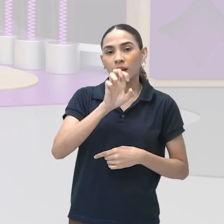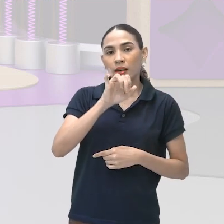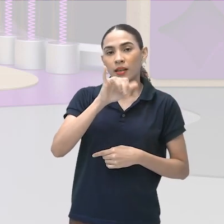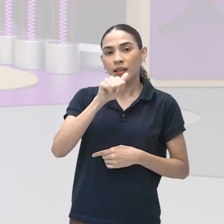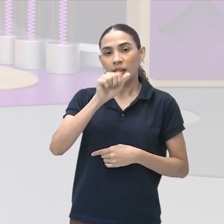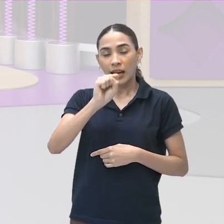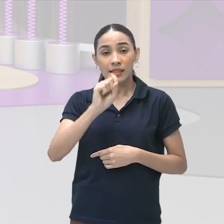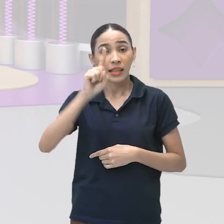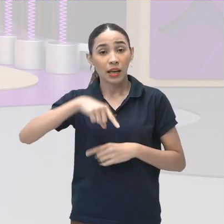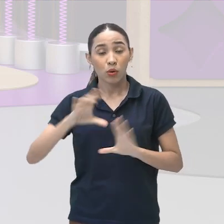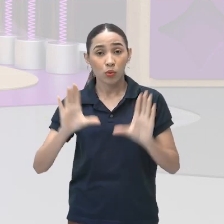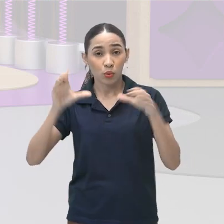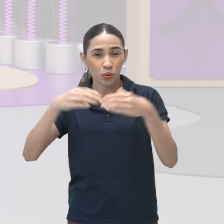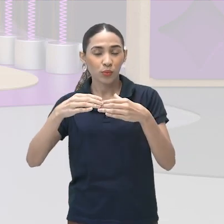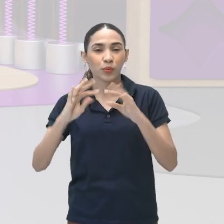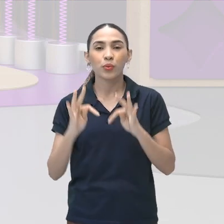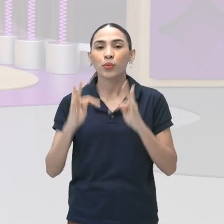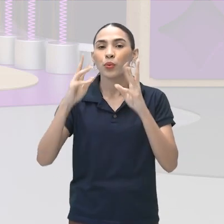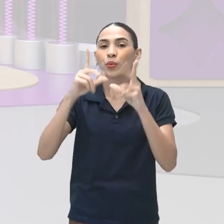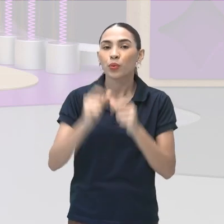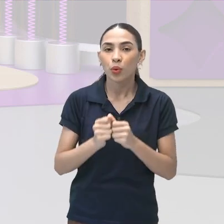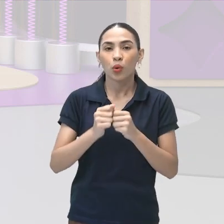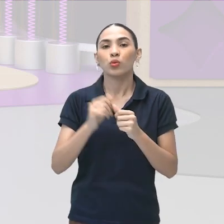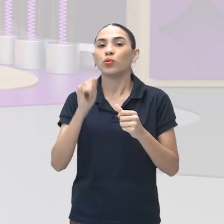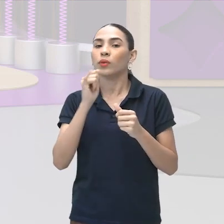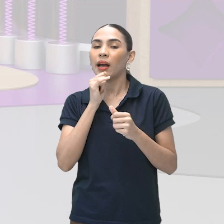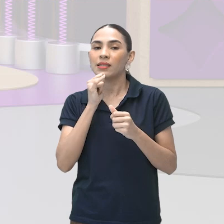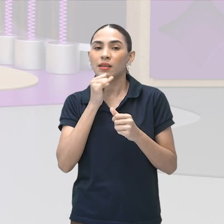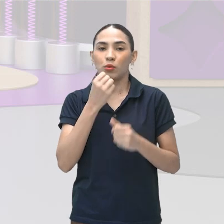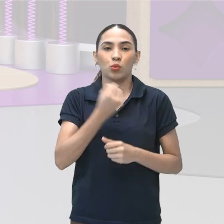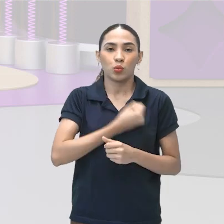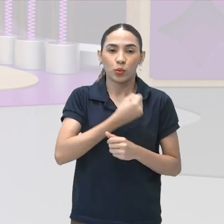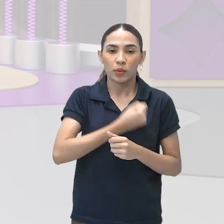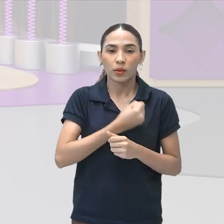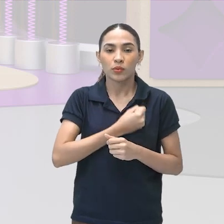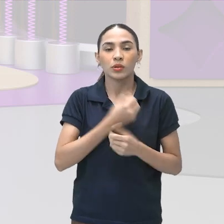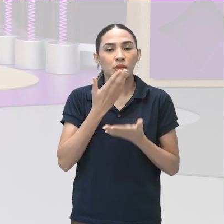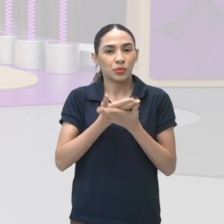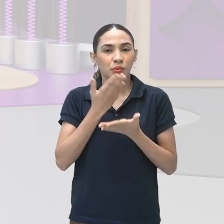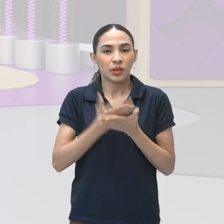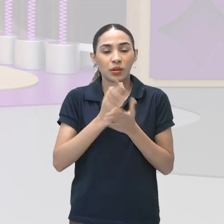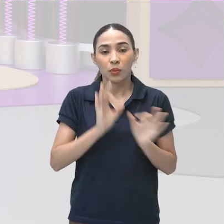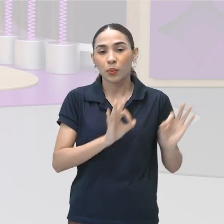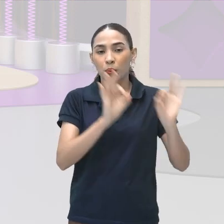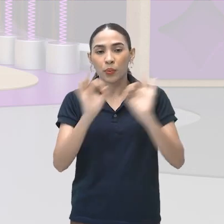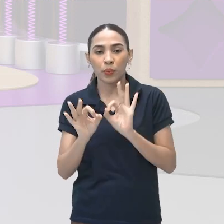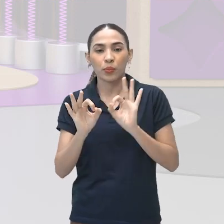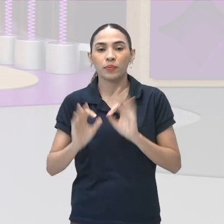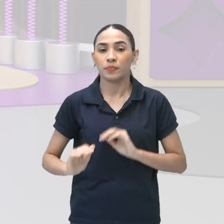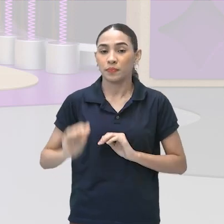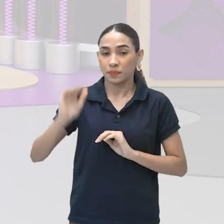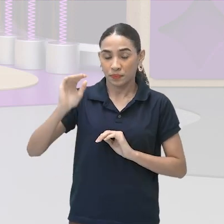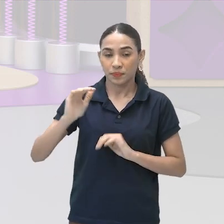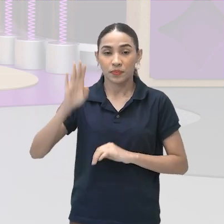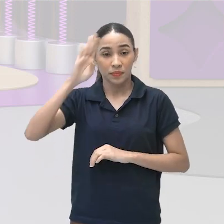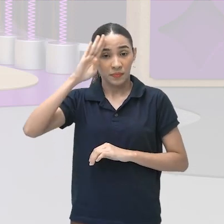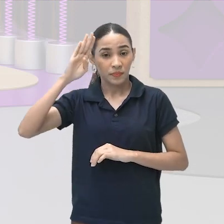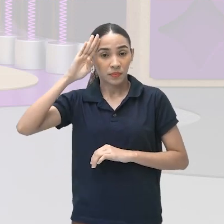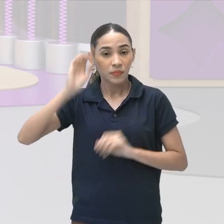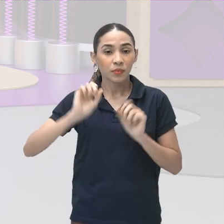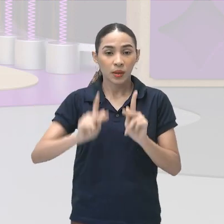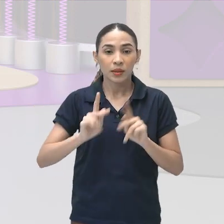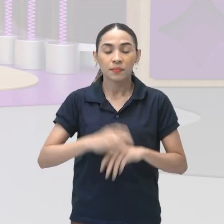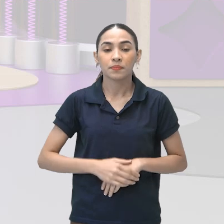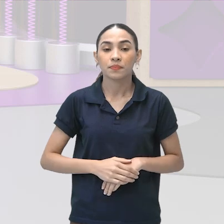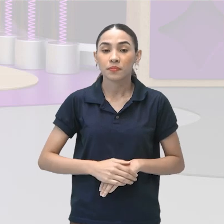um conjunto formado por todos os conjuntos que nós viemos estudando aí ao longo da nossa vida acadêmica, beleza?